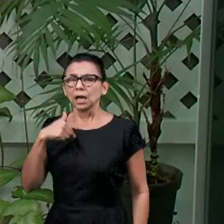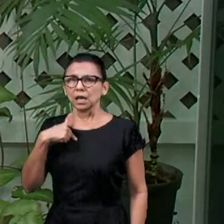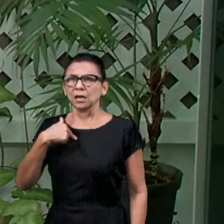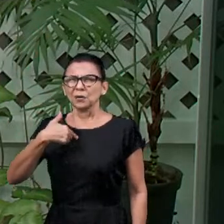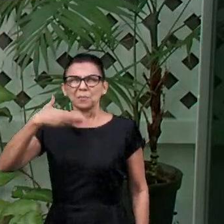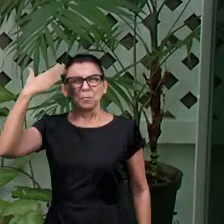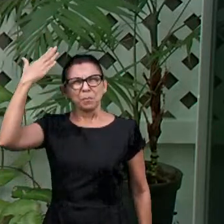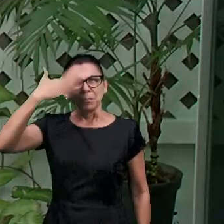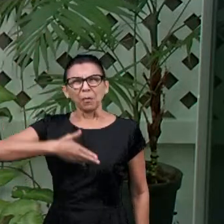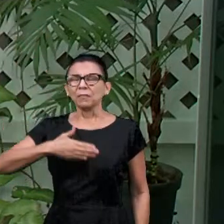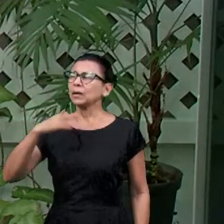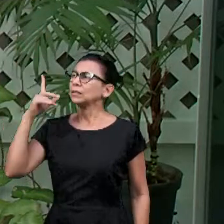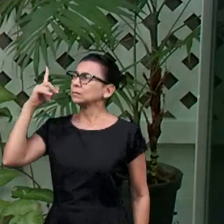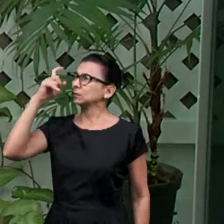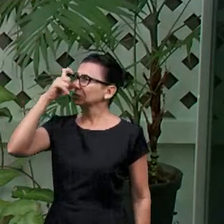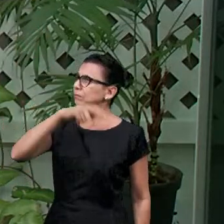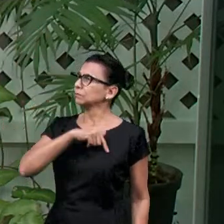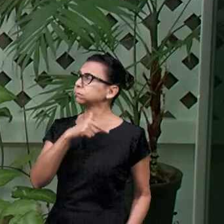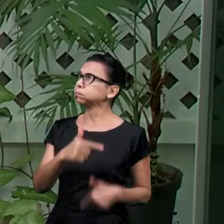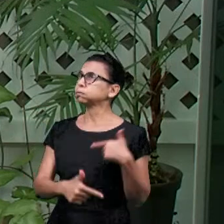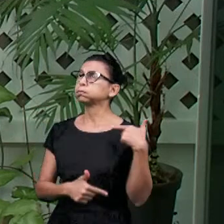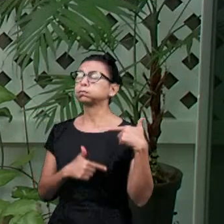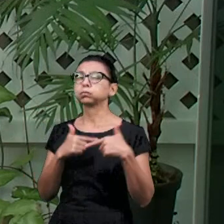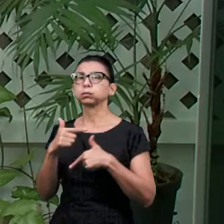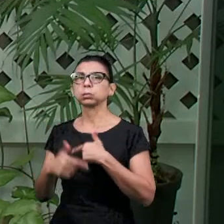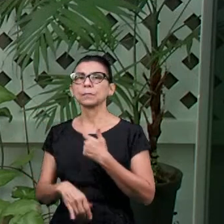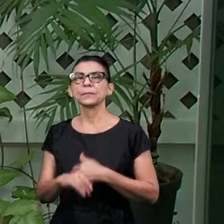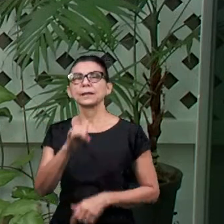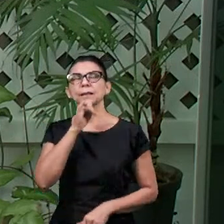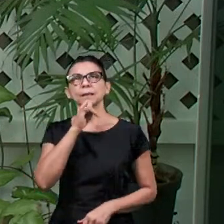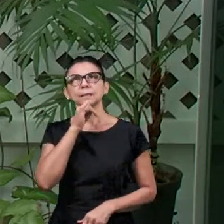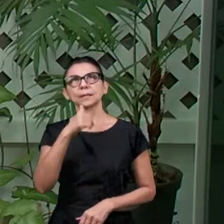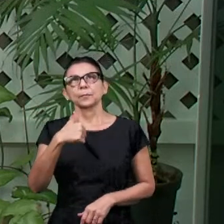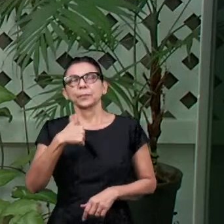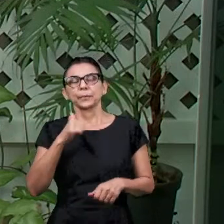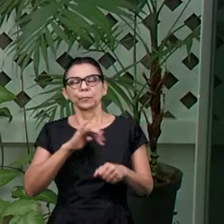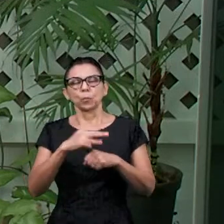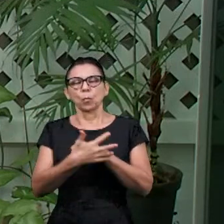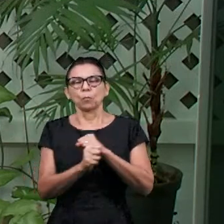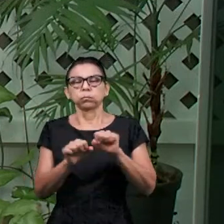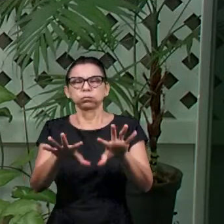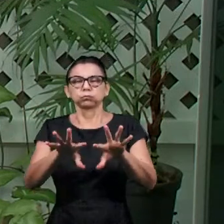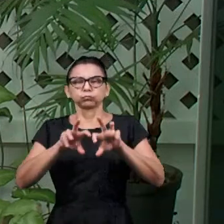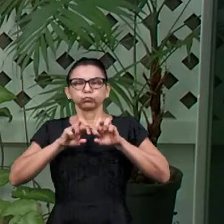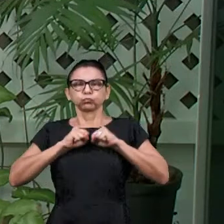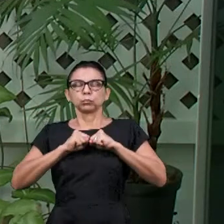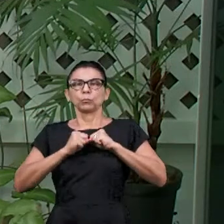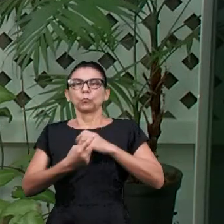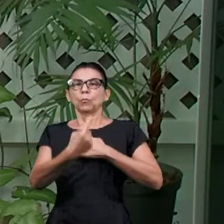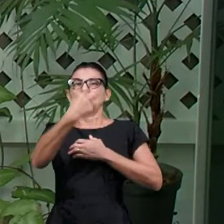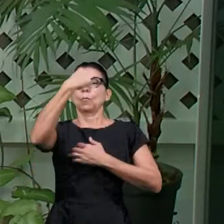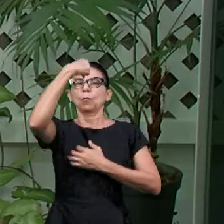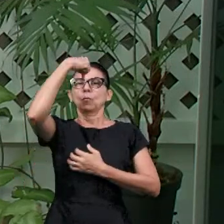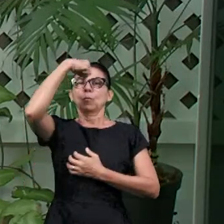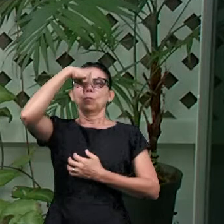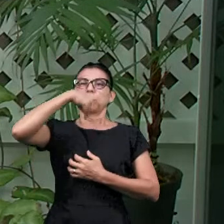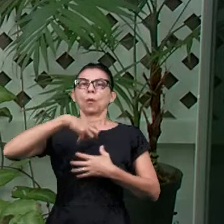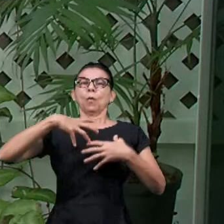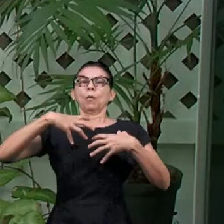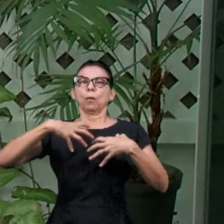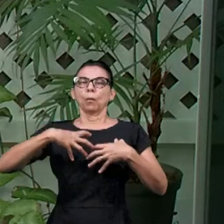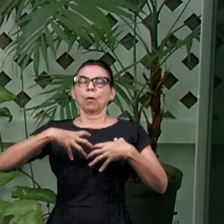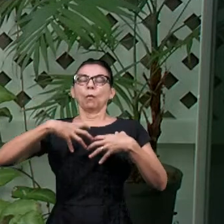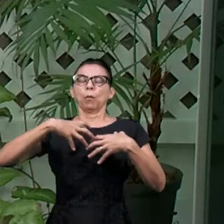essa. Eu passei agora pelo Covid, um exemplo, né? Fiquei tantos dias entubado. Você passou. E ali o Senhor